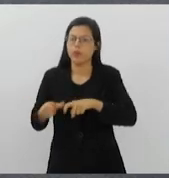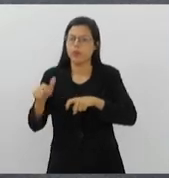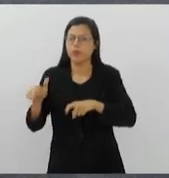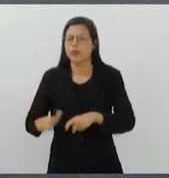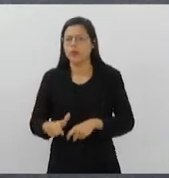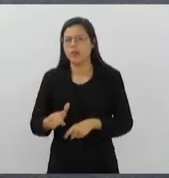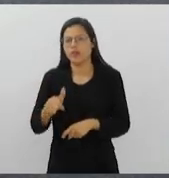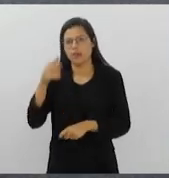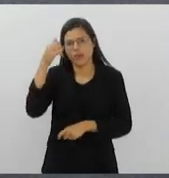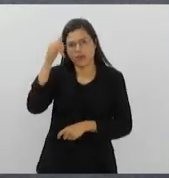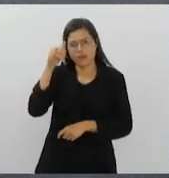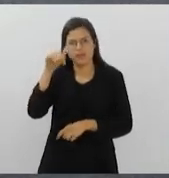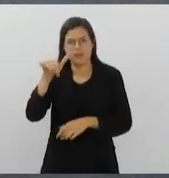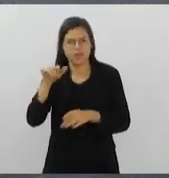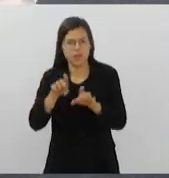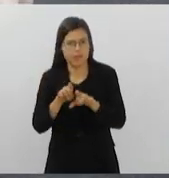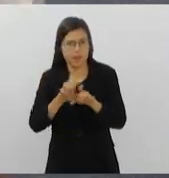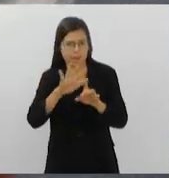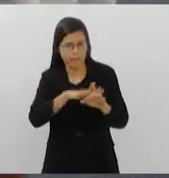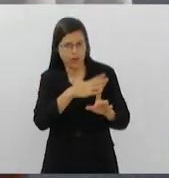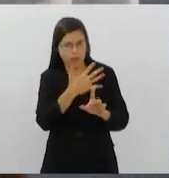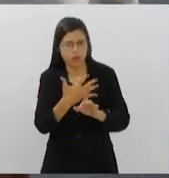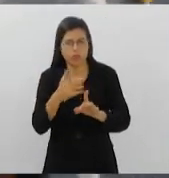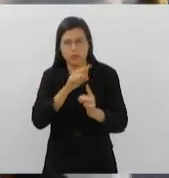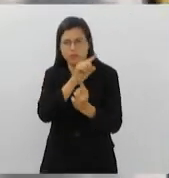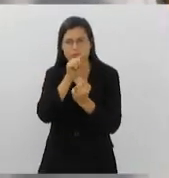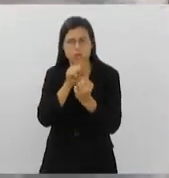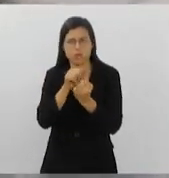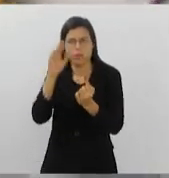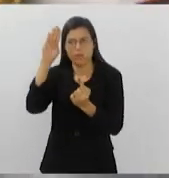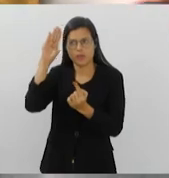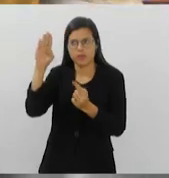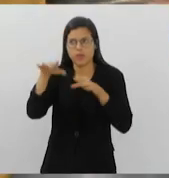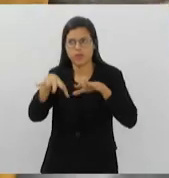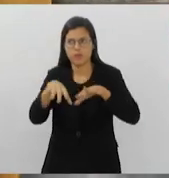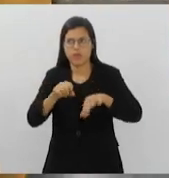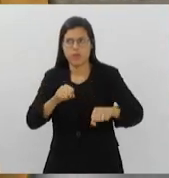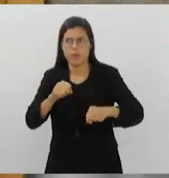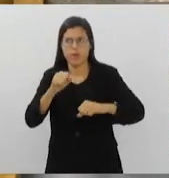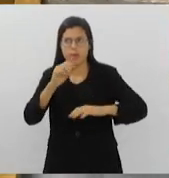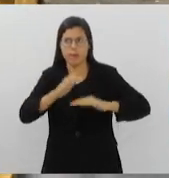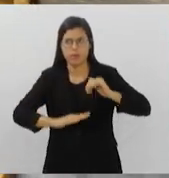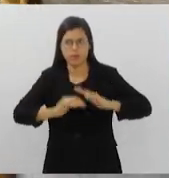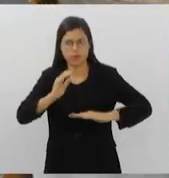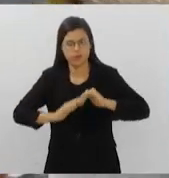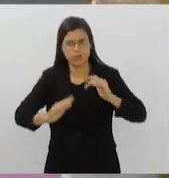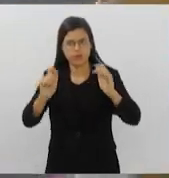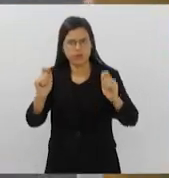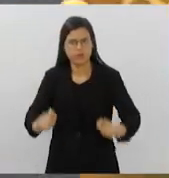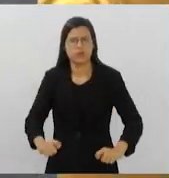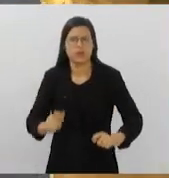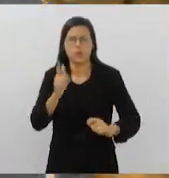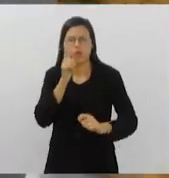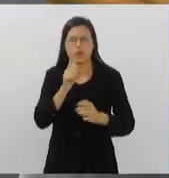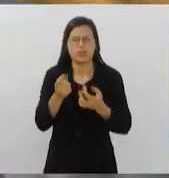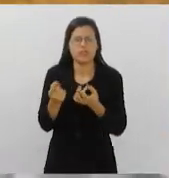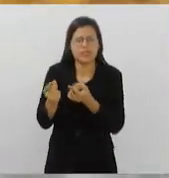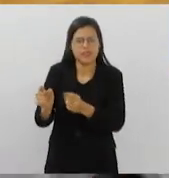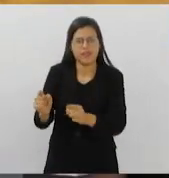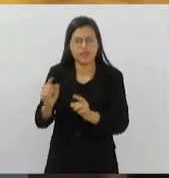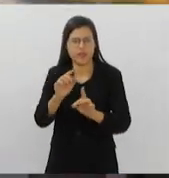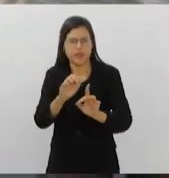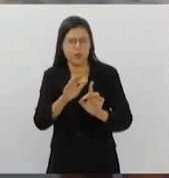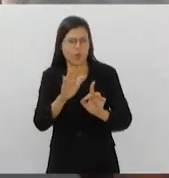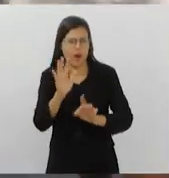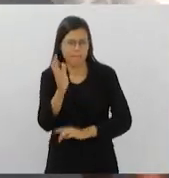objetivo principal formar profissionais capacitados para enfrentar os desafios ambientais